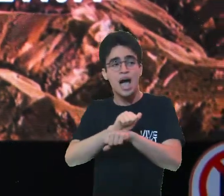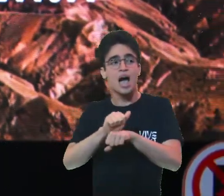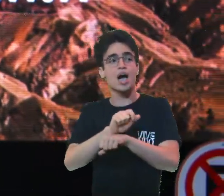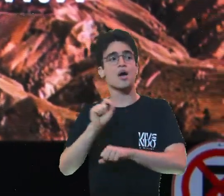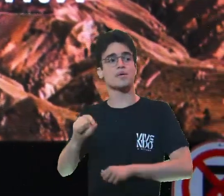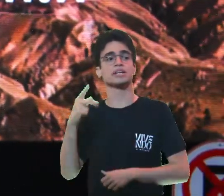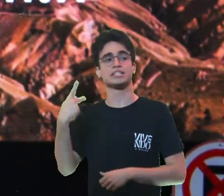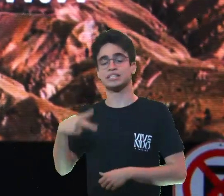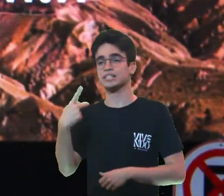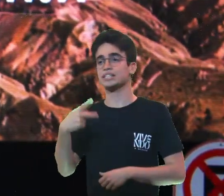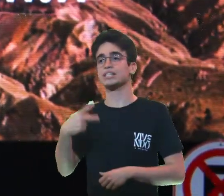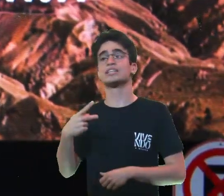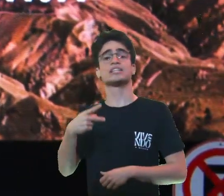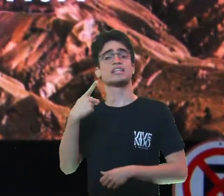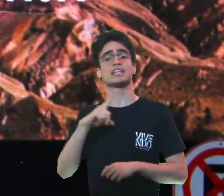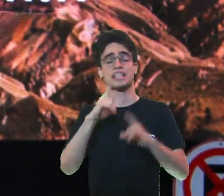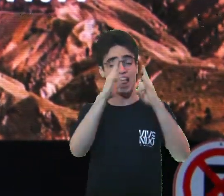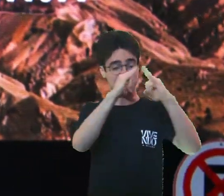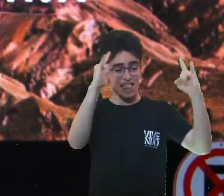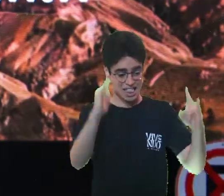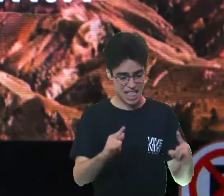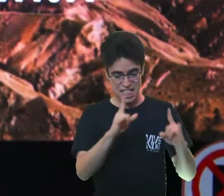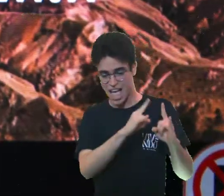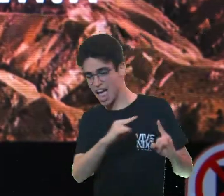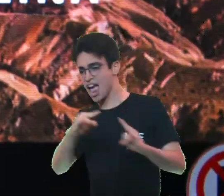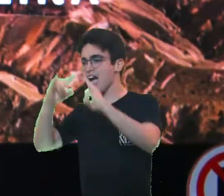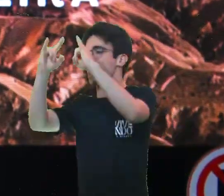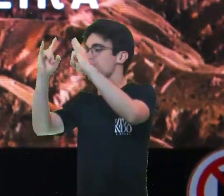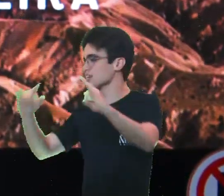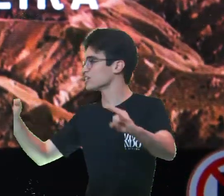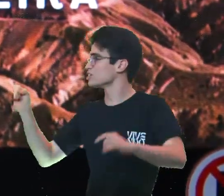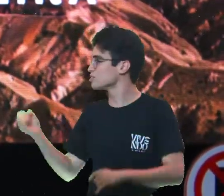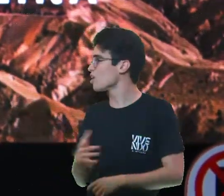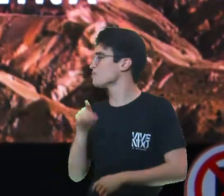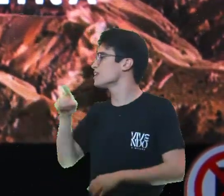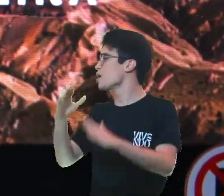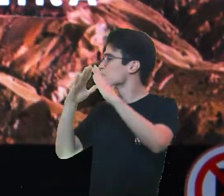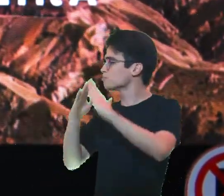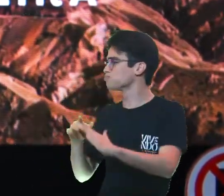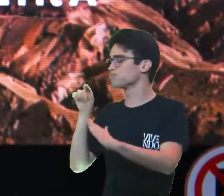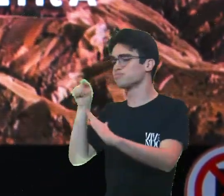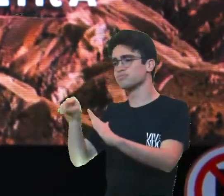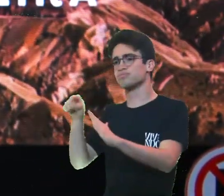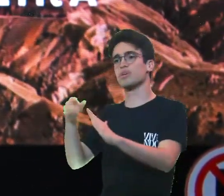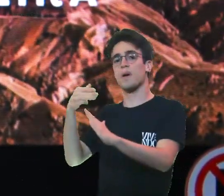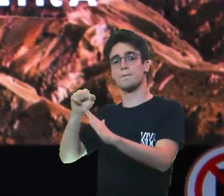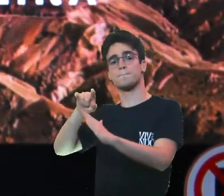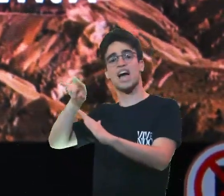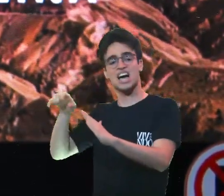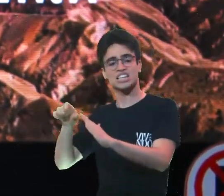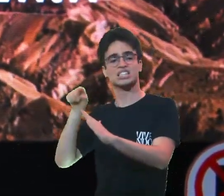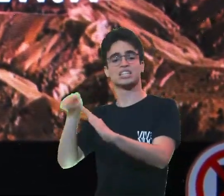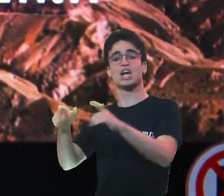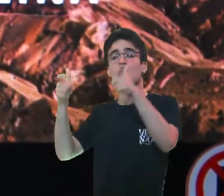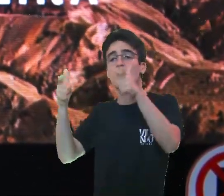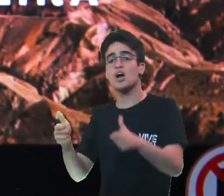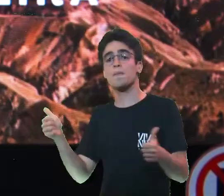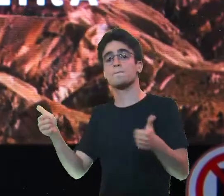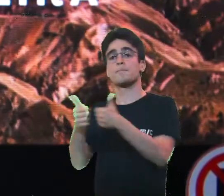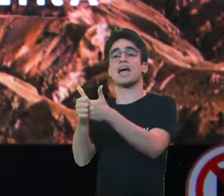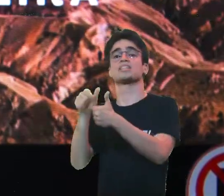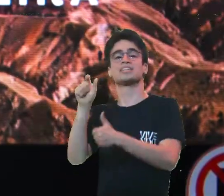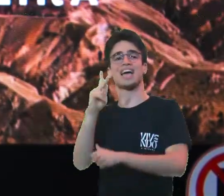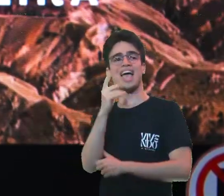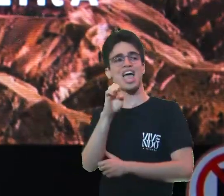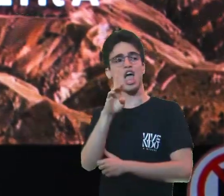suas tendas, foi habitar nos carvalhais de Manre, que estão junto a Hebrom, e